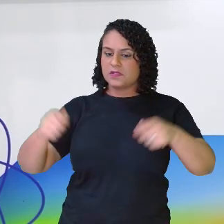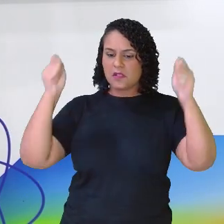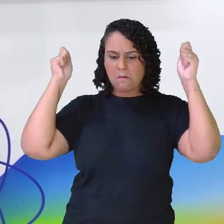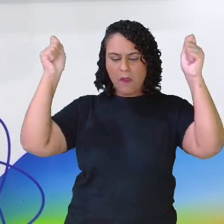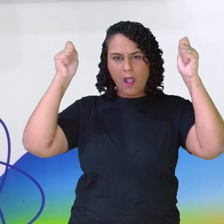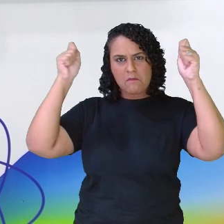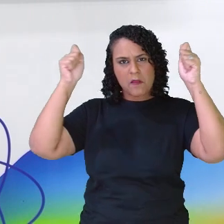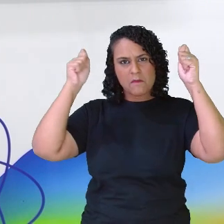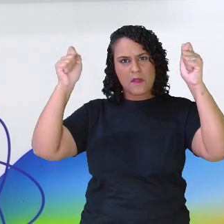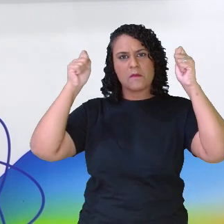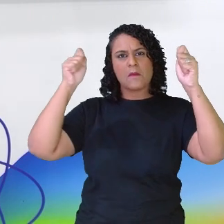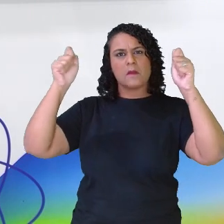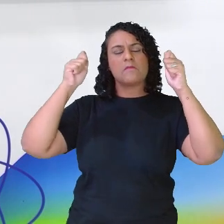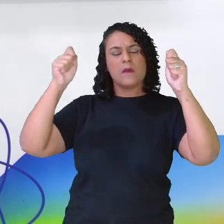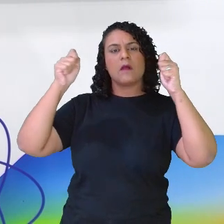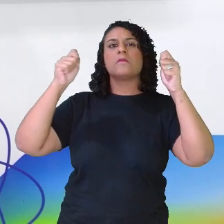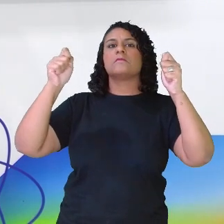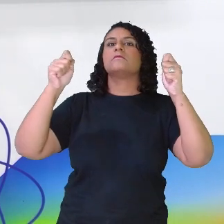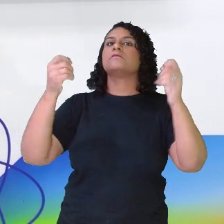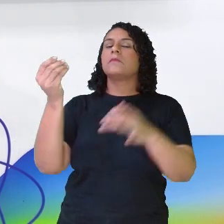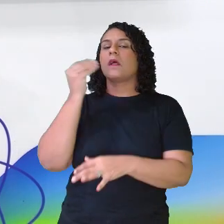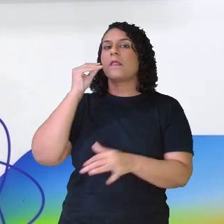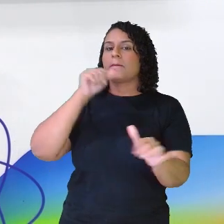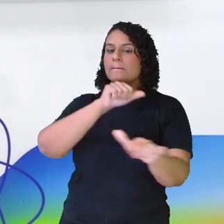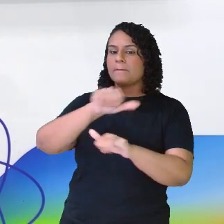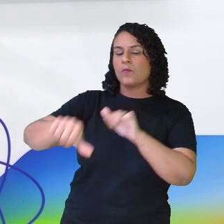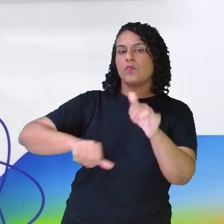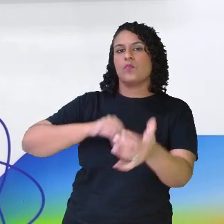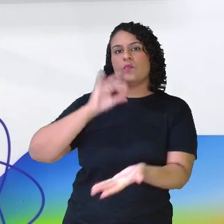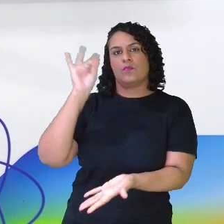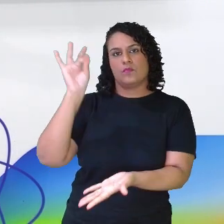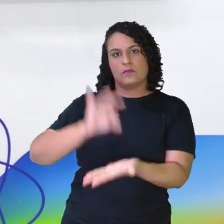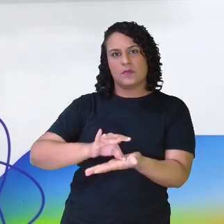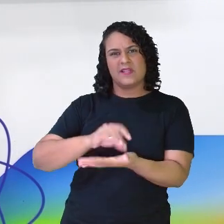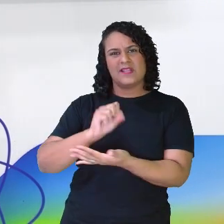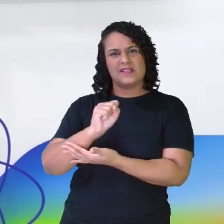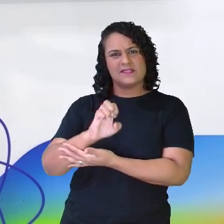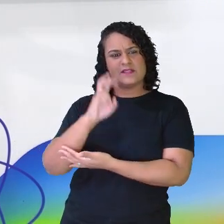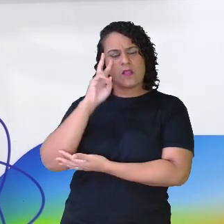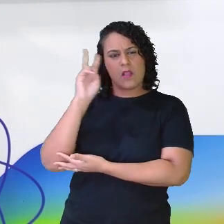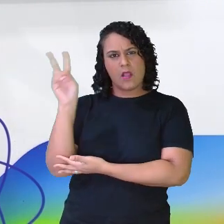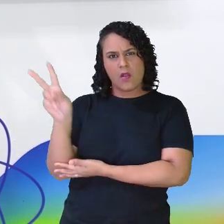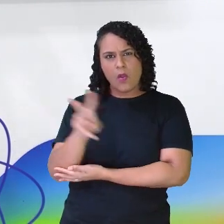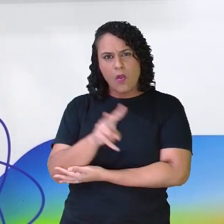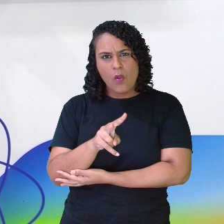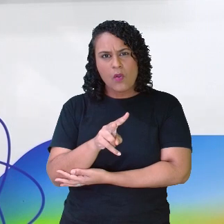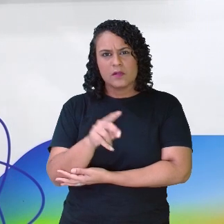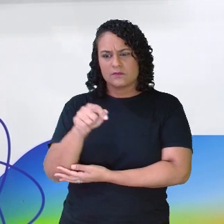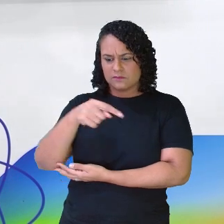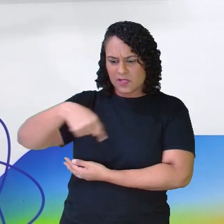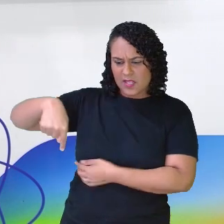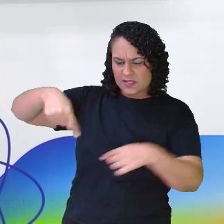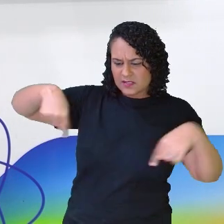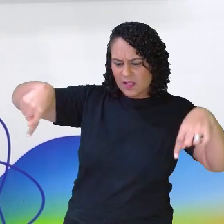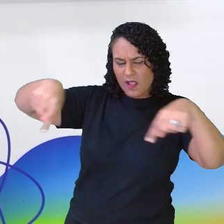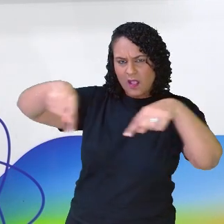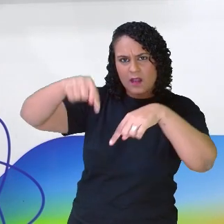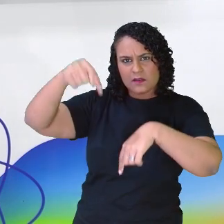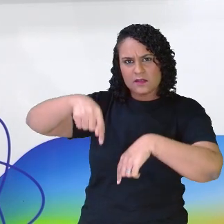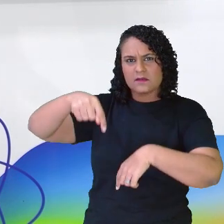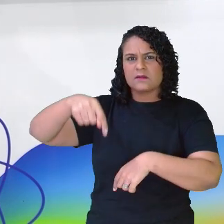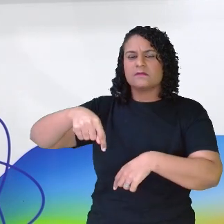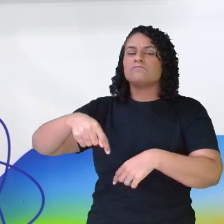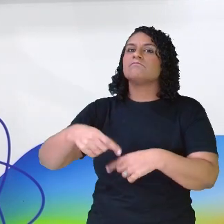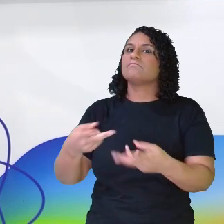vai argumentar para tentar mudar essa realidade. Então, se eu olho para aqui, para essa sala digital aqui, eu